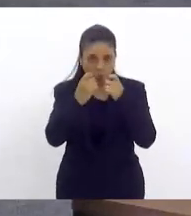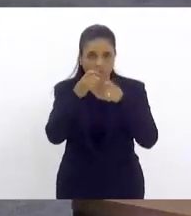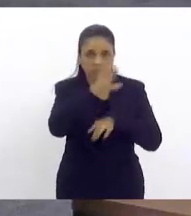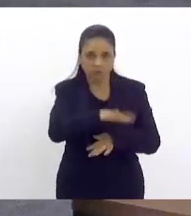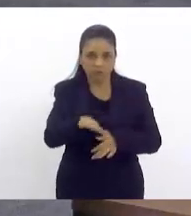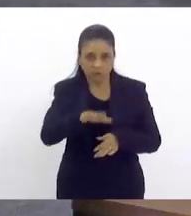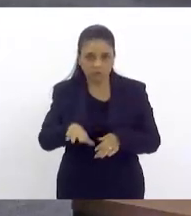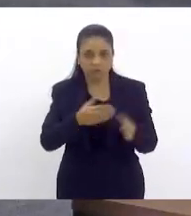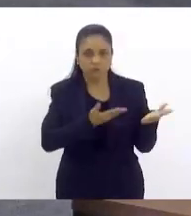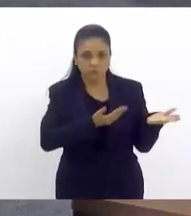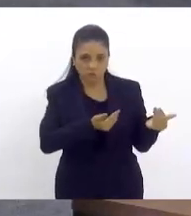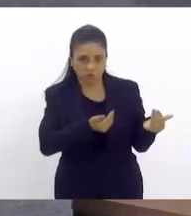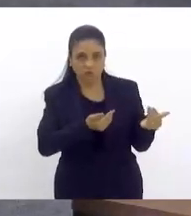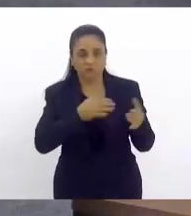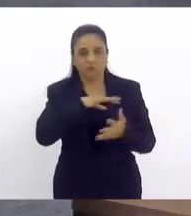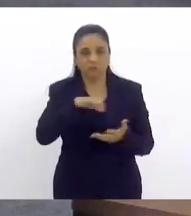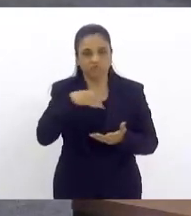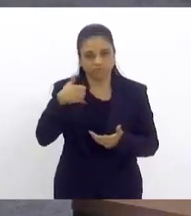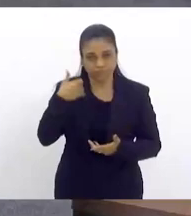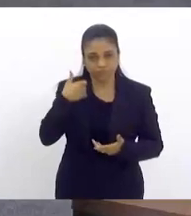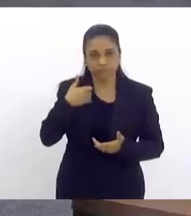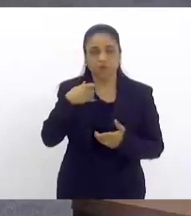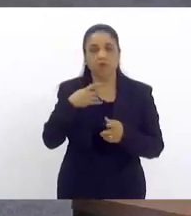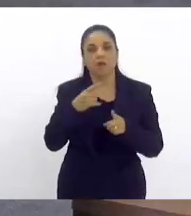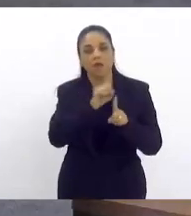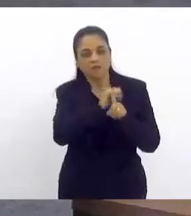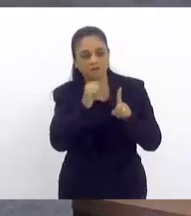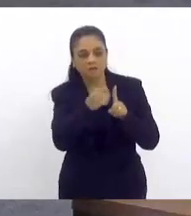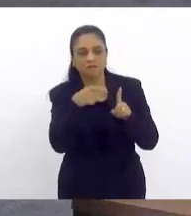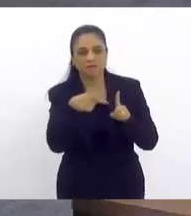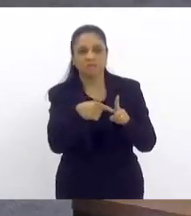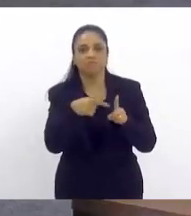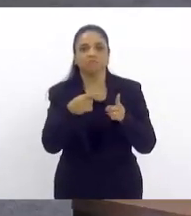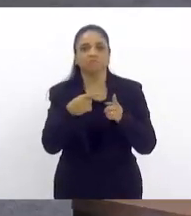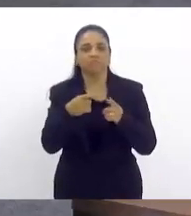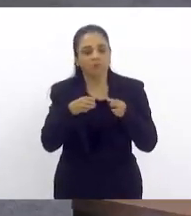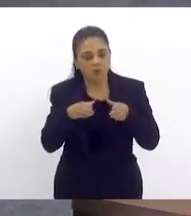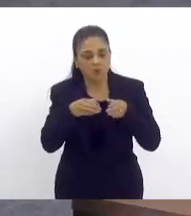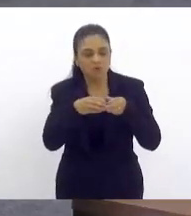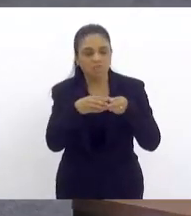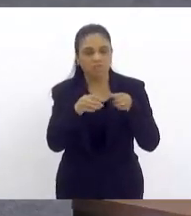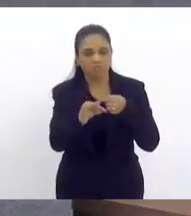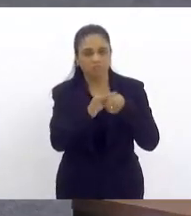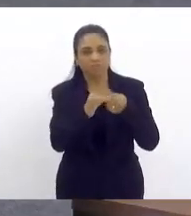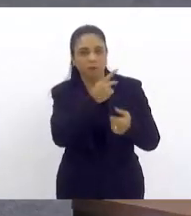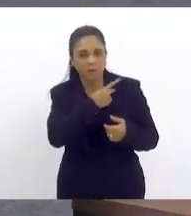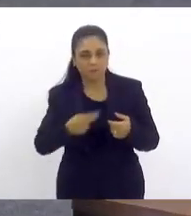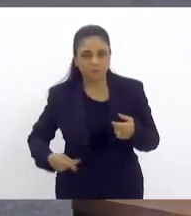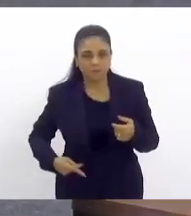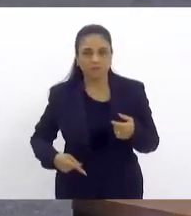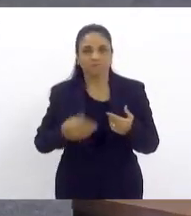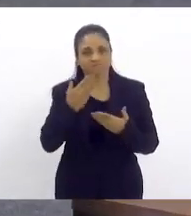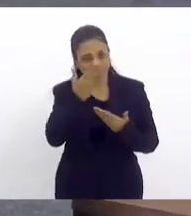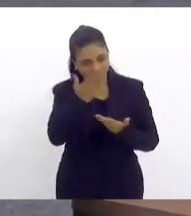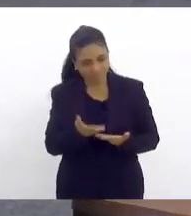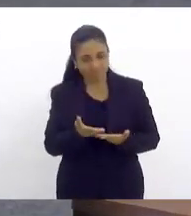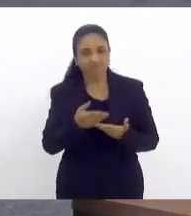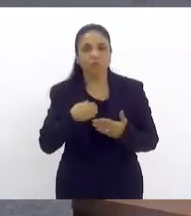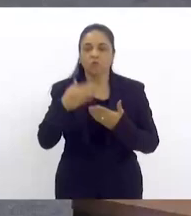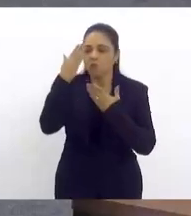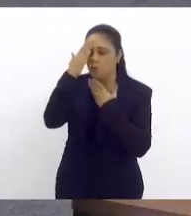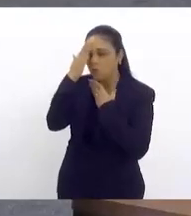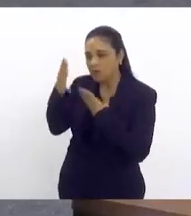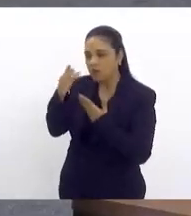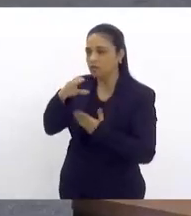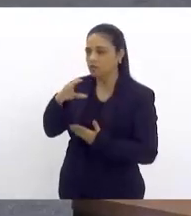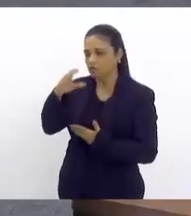pedidos e as demandas sociais nós agradecemos muito a condução da presidência na pessoa do vossa excelência Muito obrigado tia Ju Eu